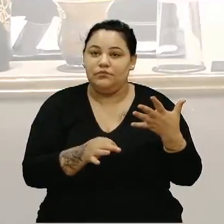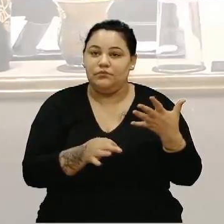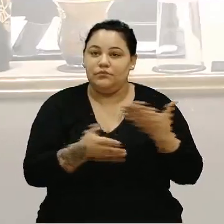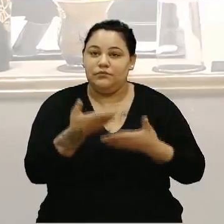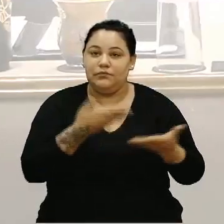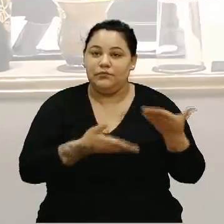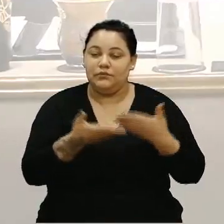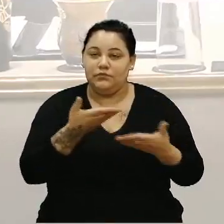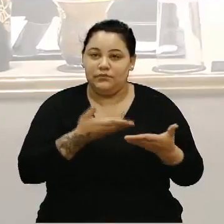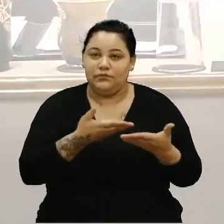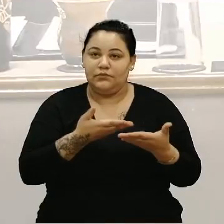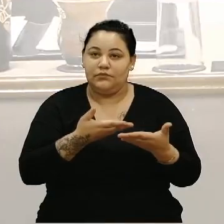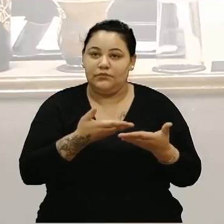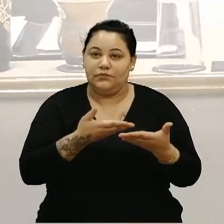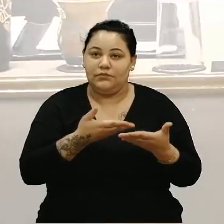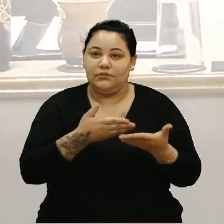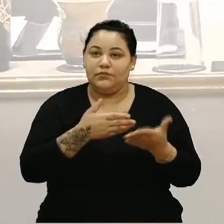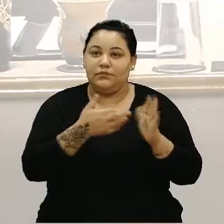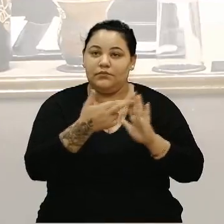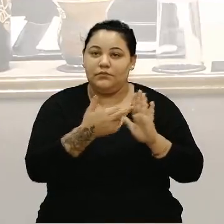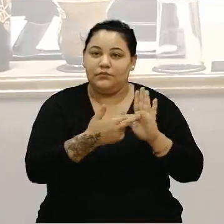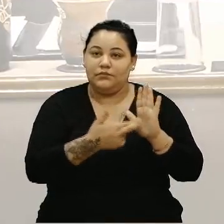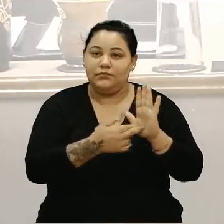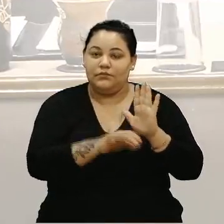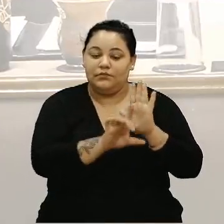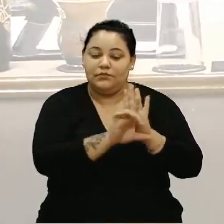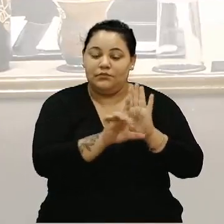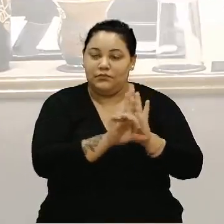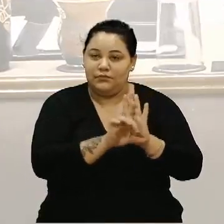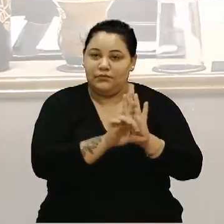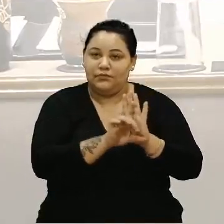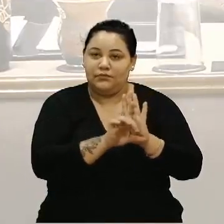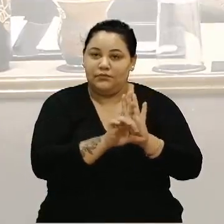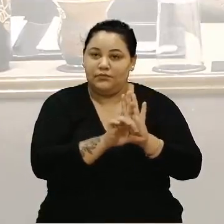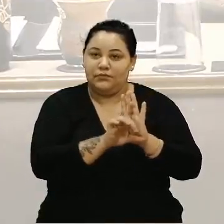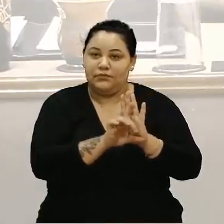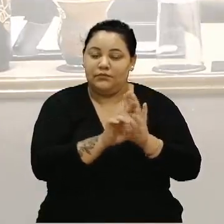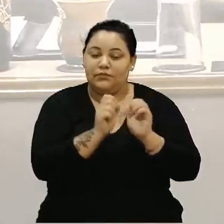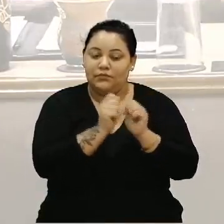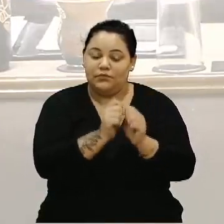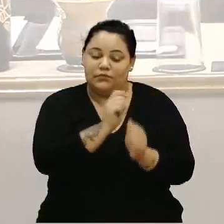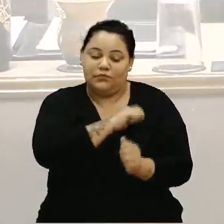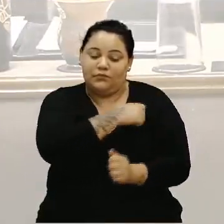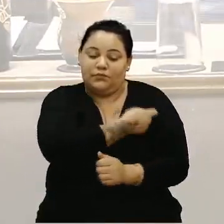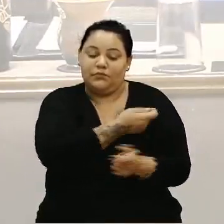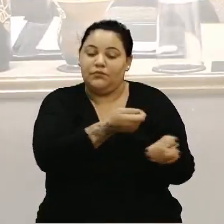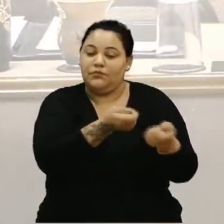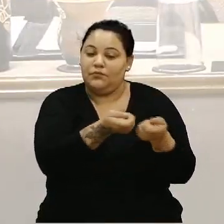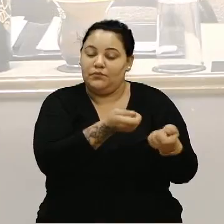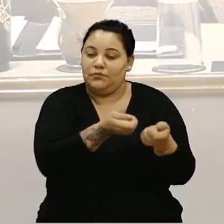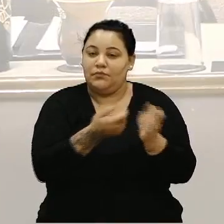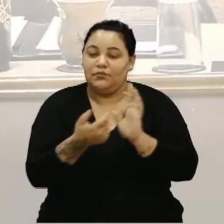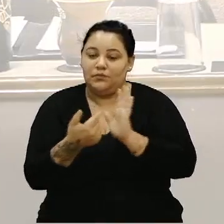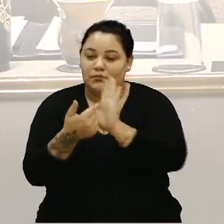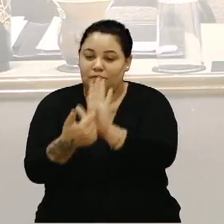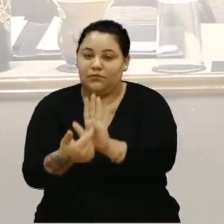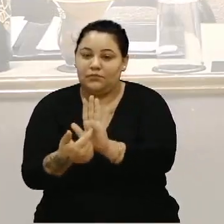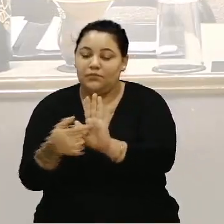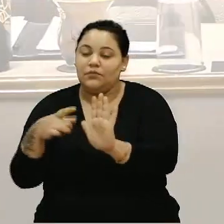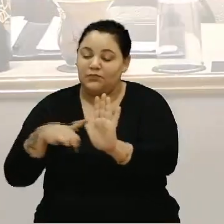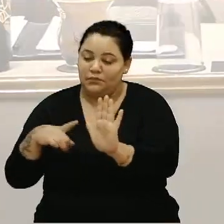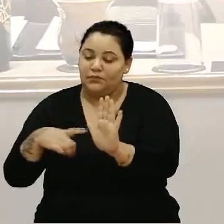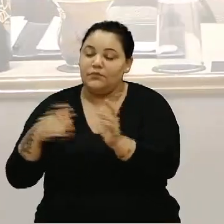legais regulatórias orientadoras de repercussão na fiscalização e controle, revelando condições